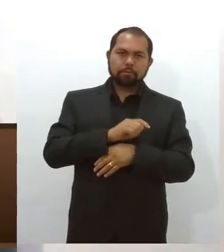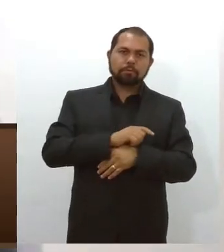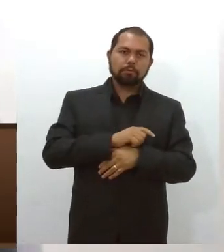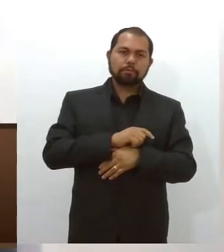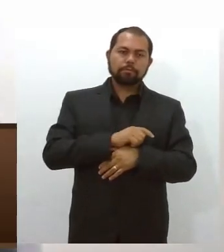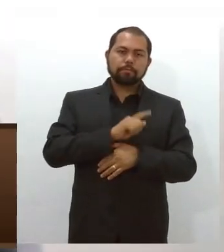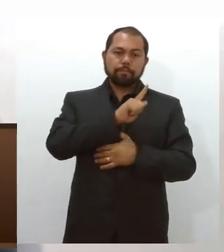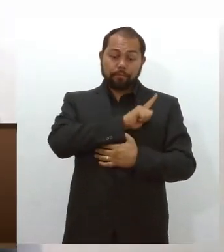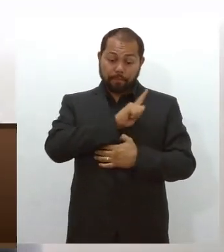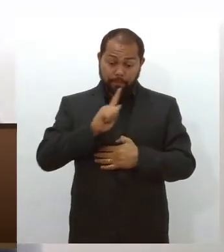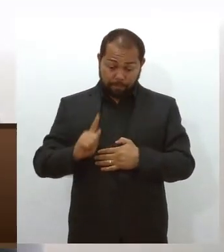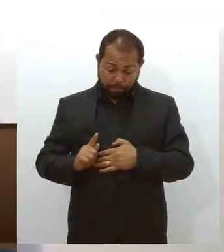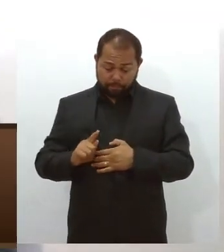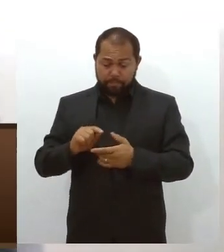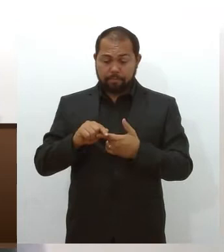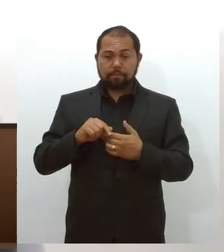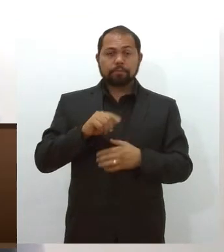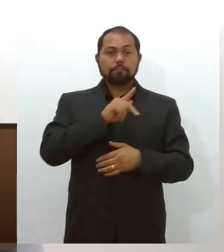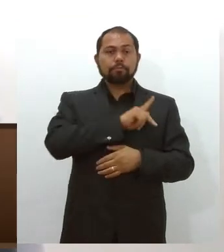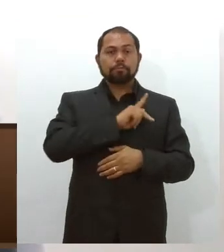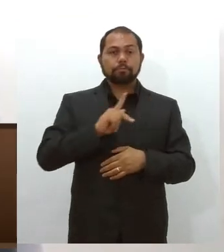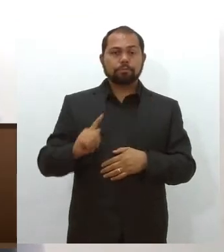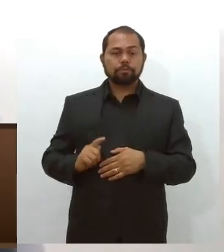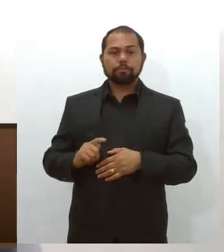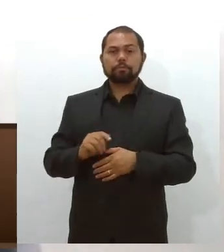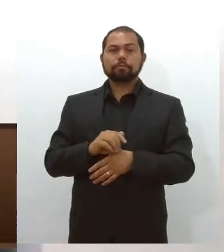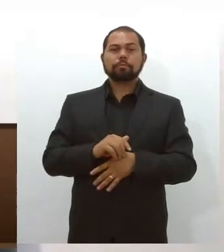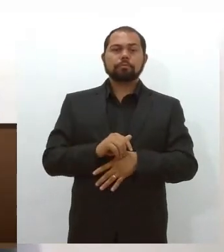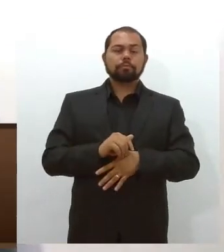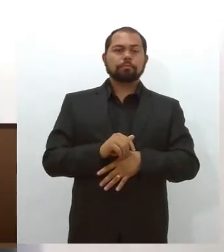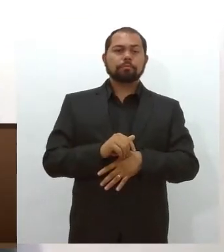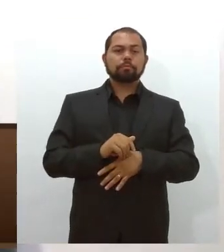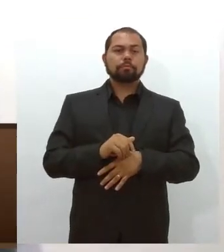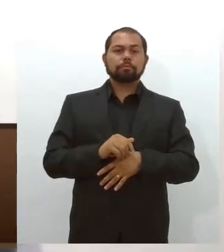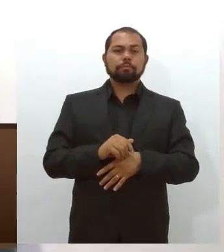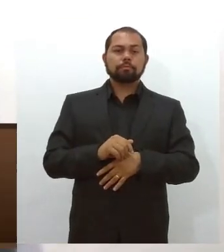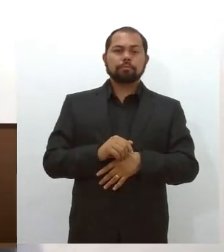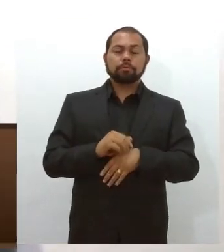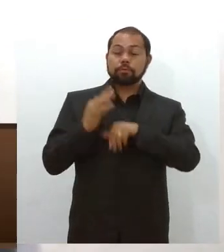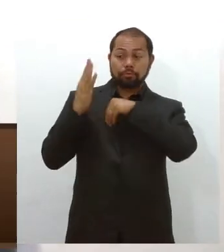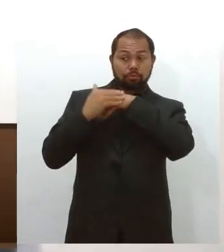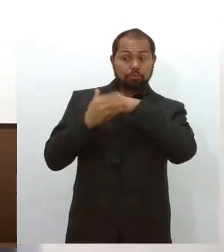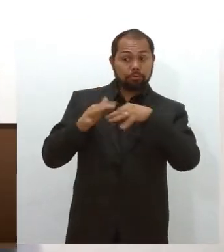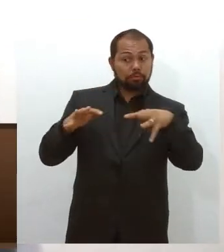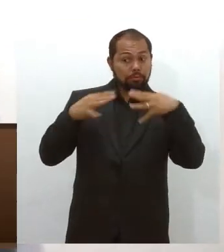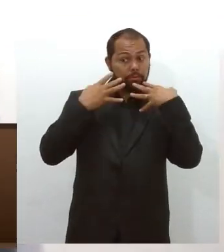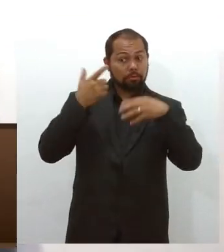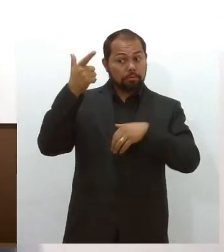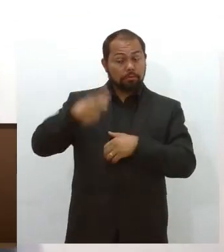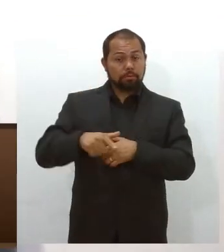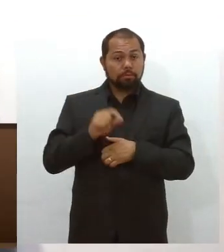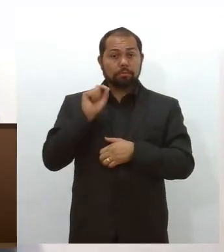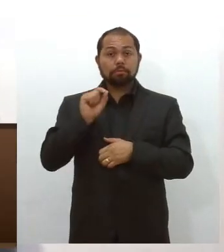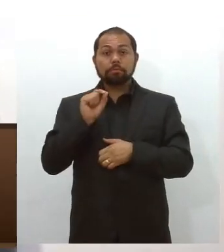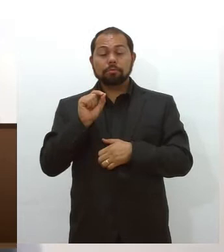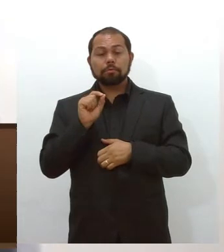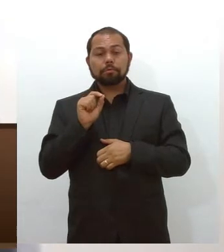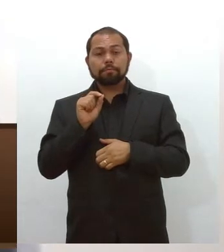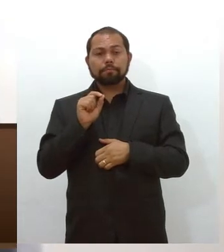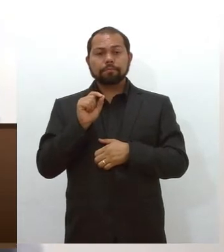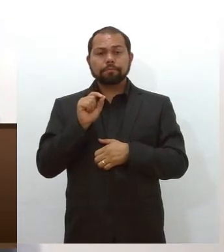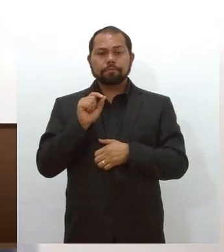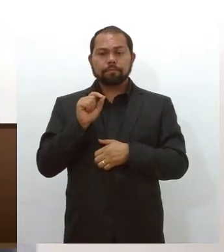governador e presidente da República. Chamo a atenção novamente para o fato de que a votação